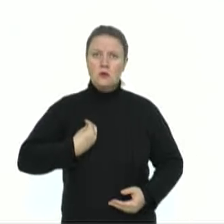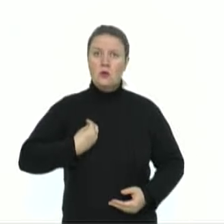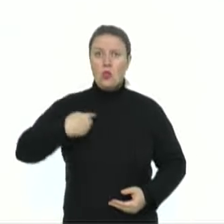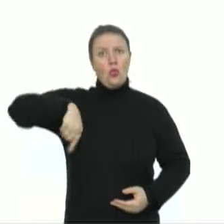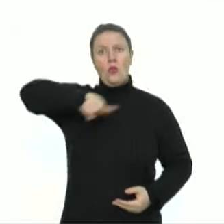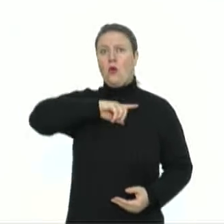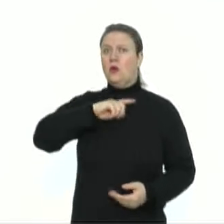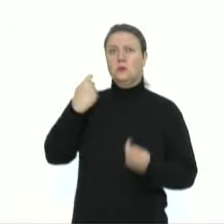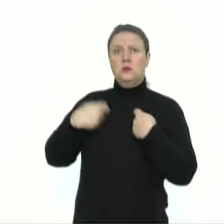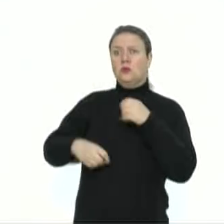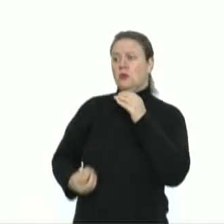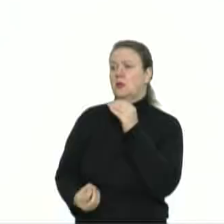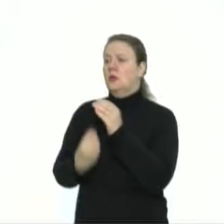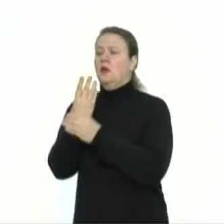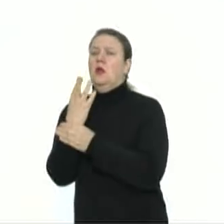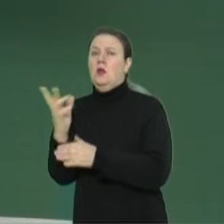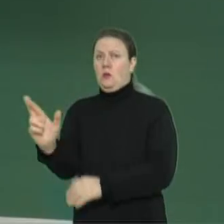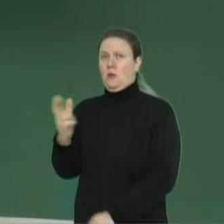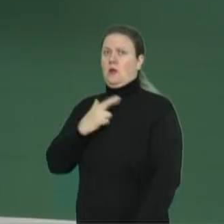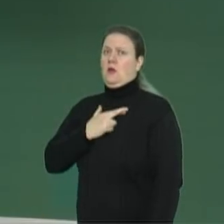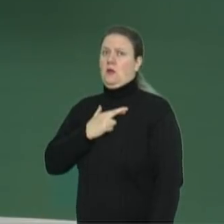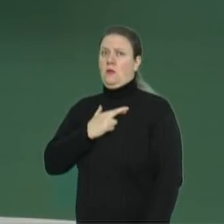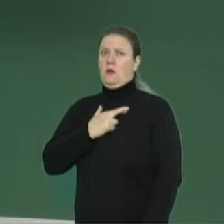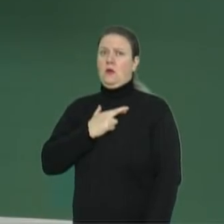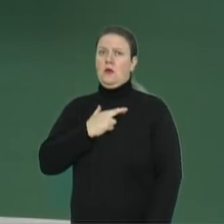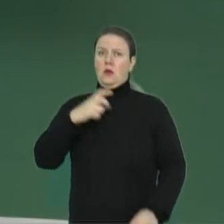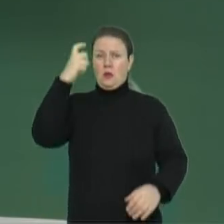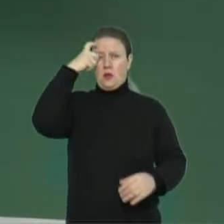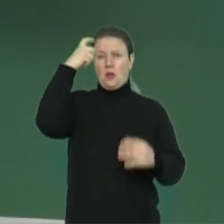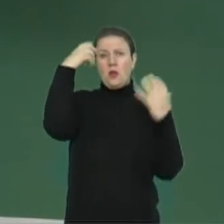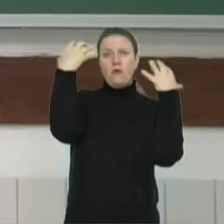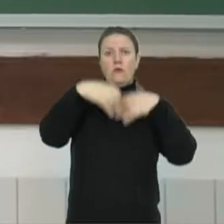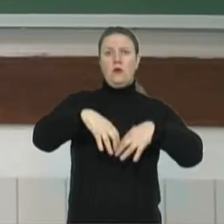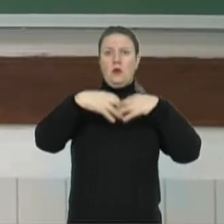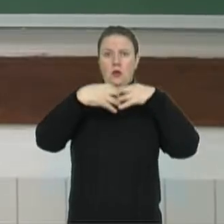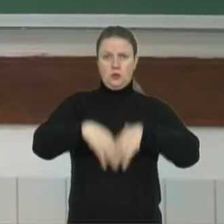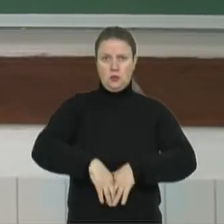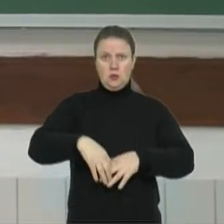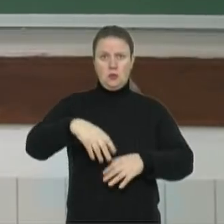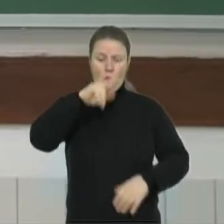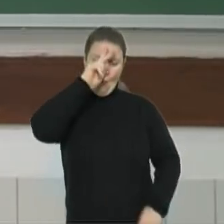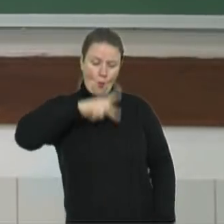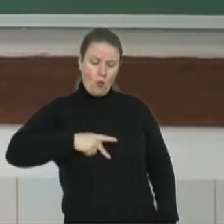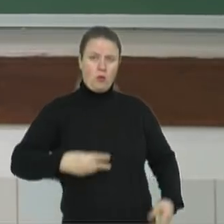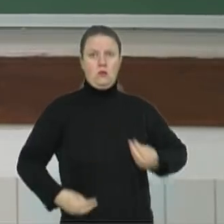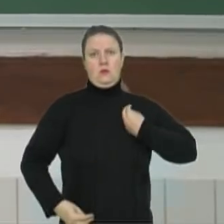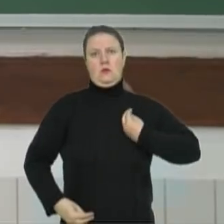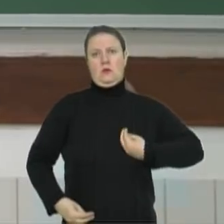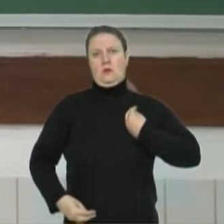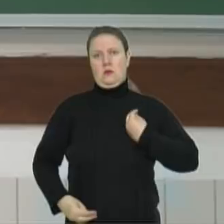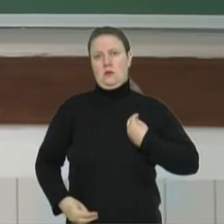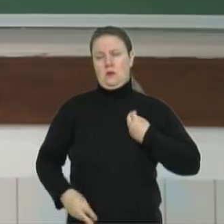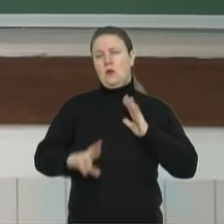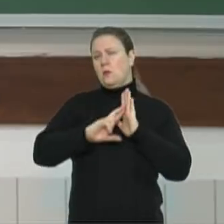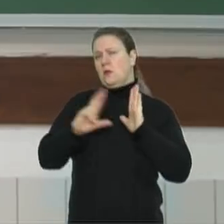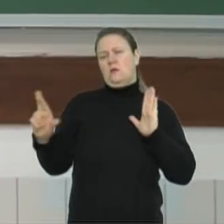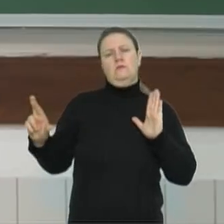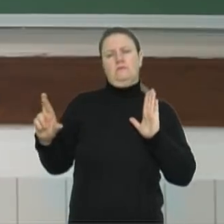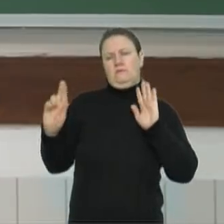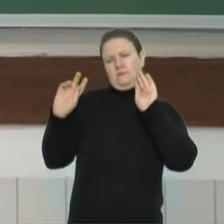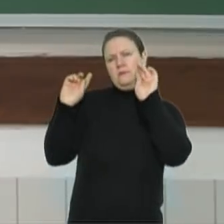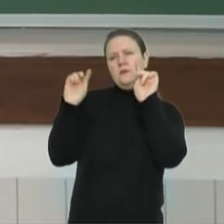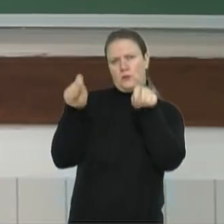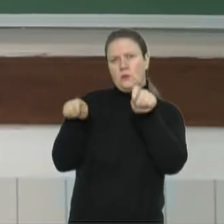resposta, refletindo sobre a sua existência, tá? Então essa seria uma resposta possível aí sobre esse termo Dasein